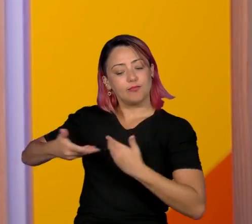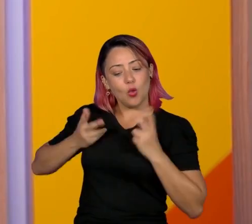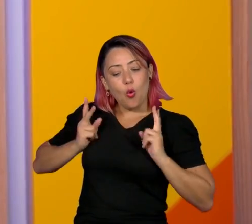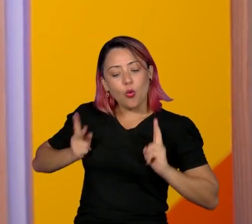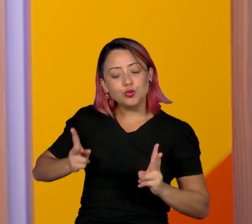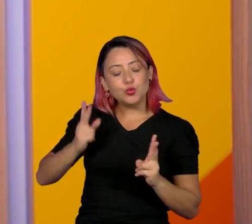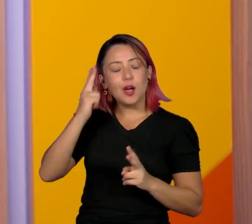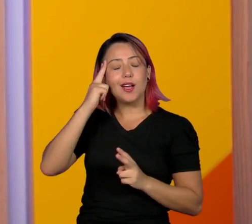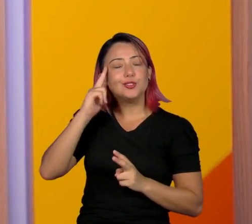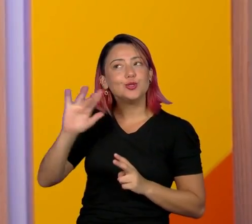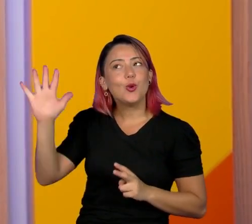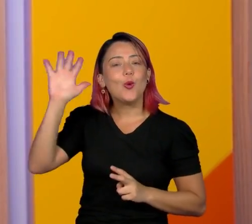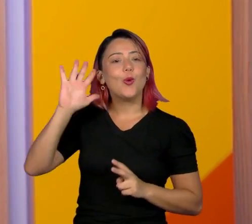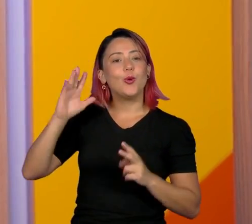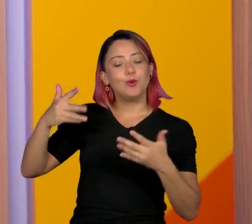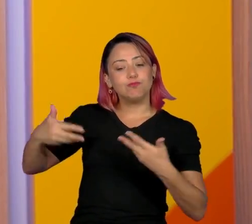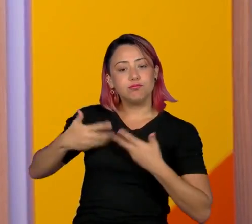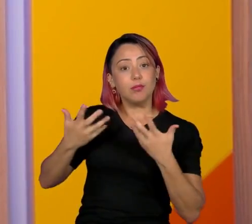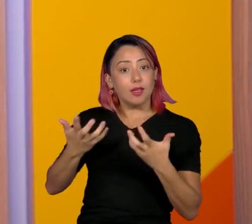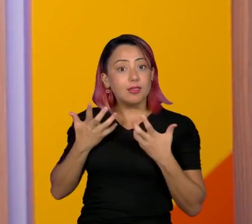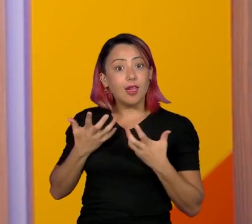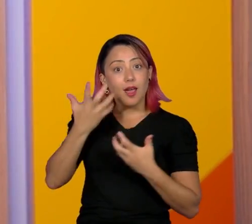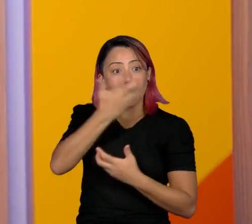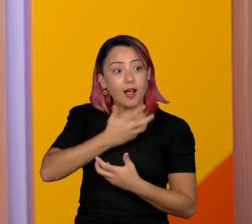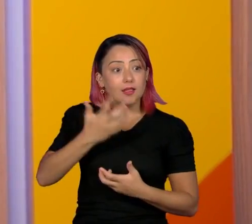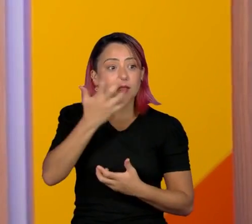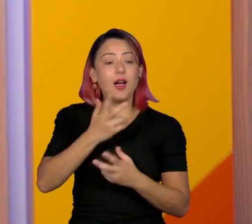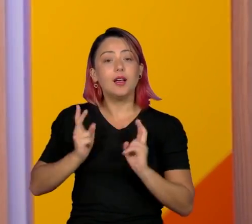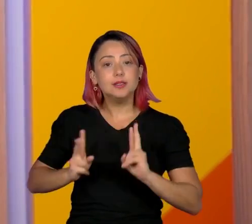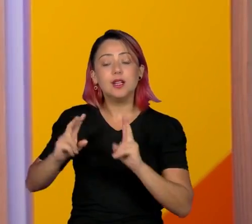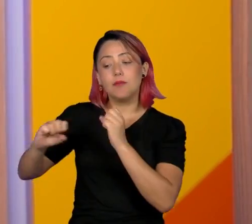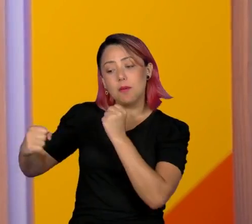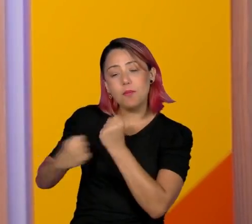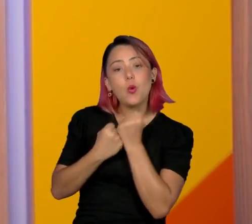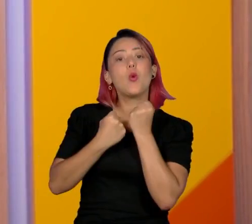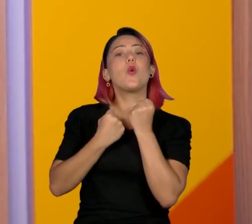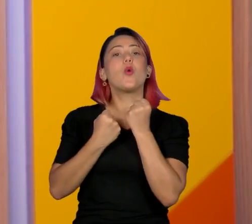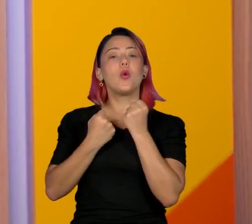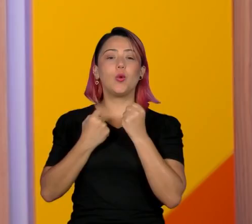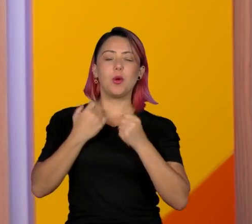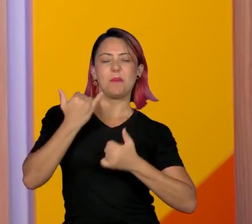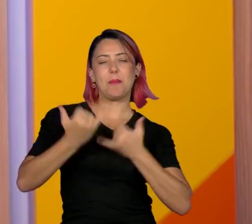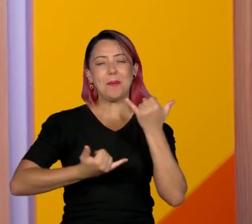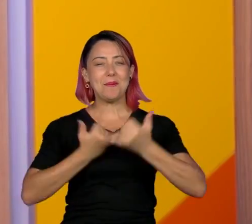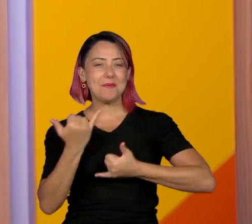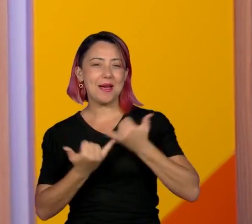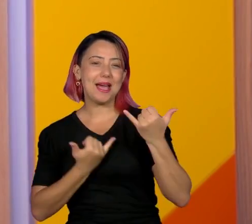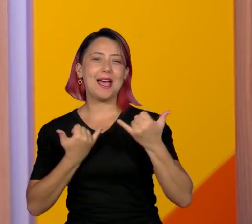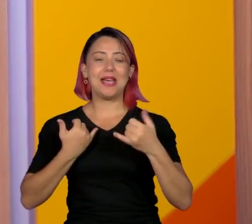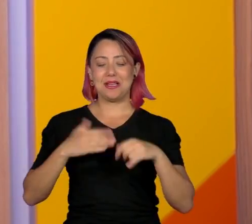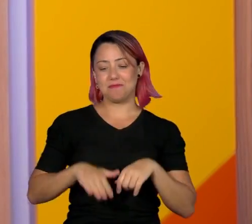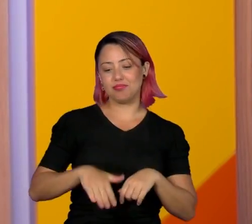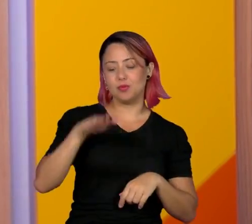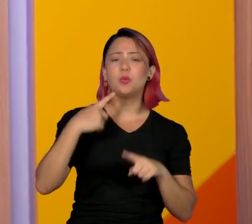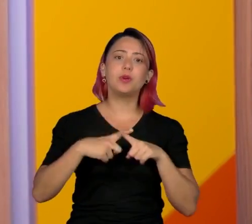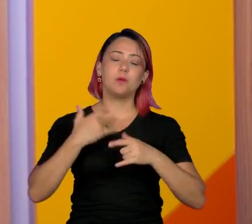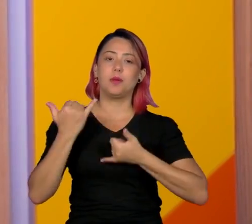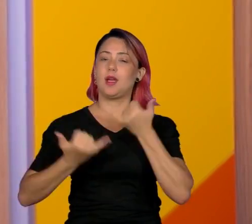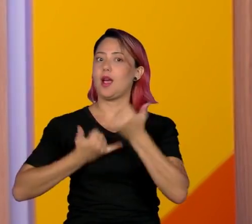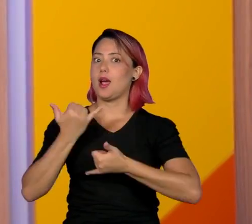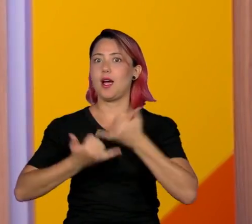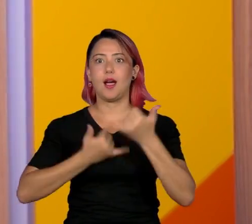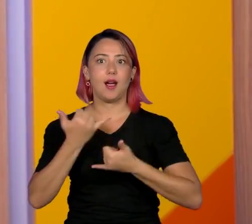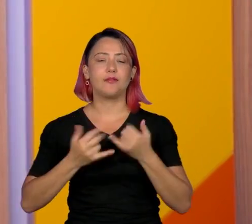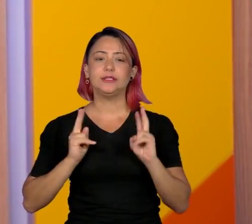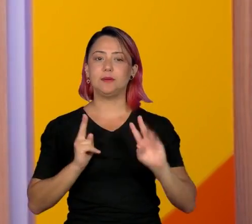né? Não impedir que eu quisesse fazer as coisas que eu queria fazer, as minhas próprias brincadeiras, porque eu brincava muito de ficar na